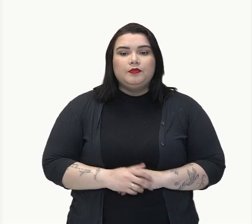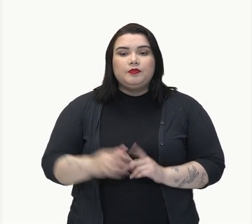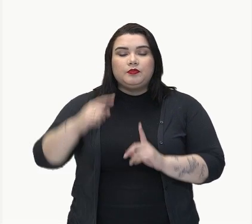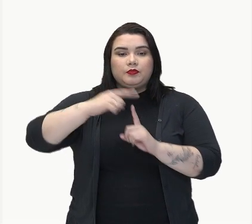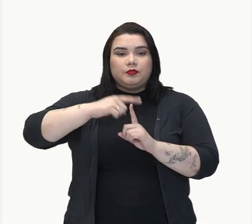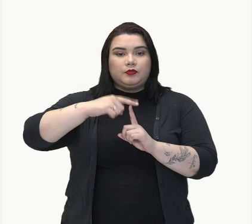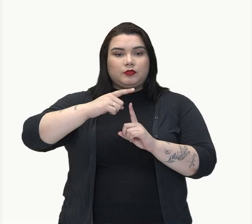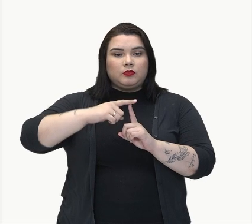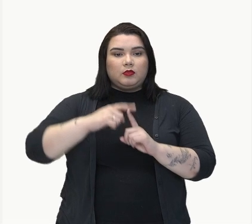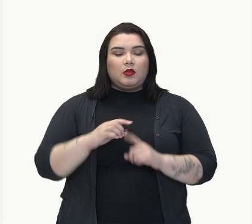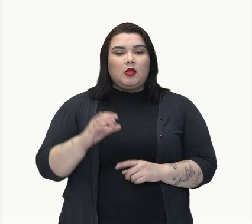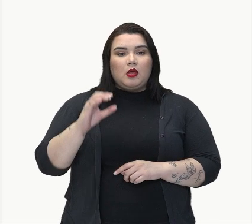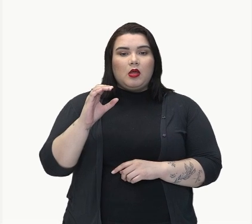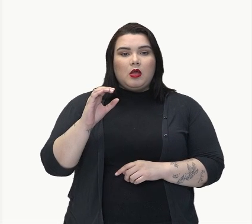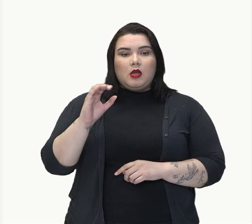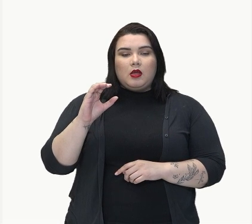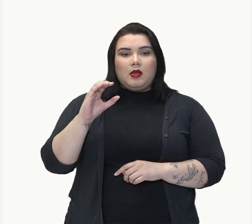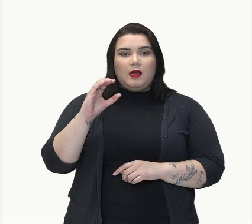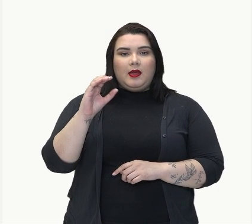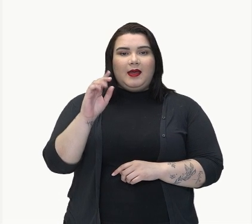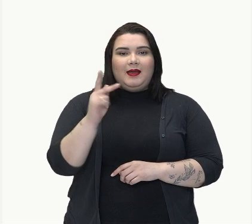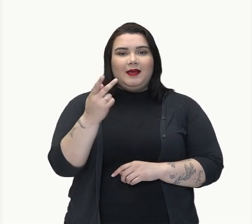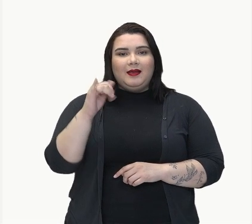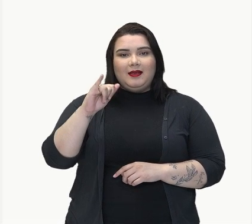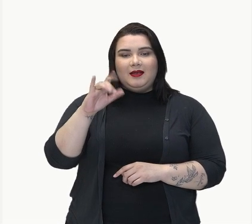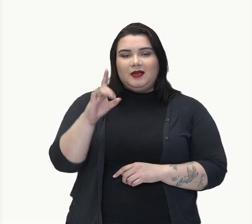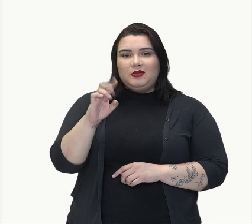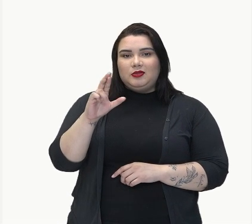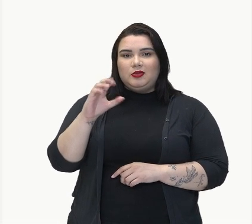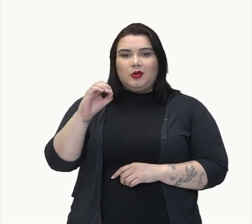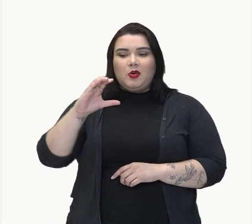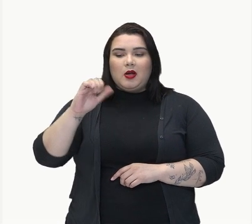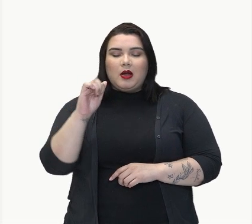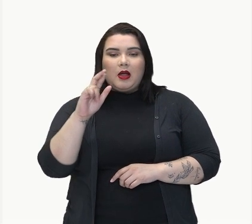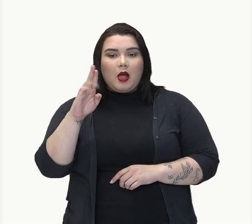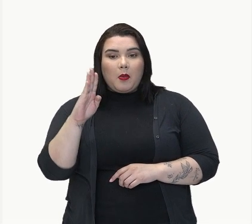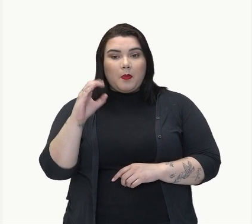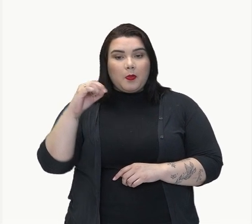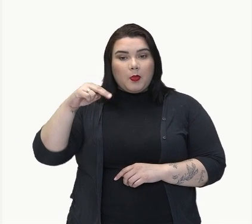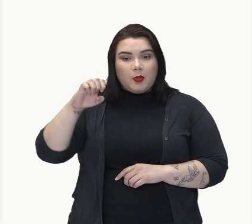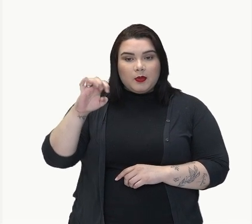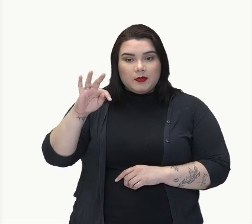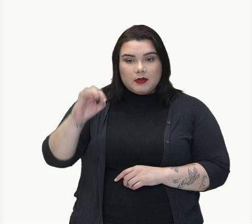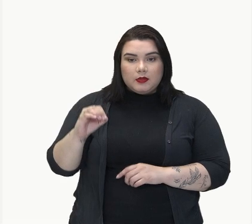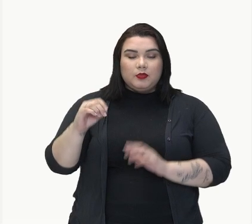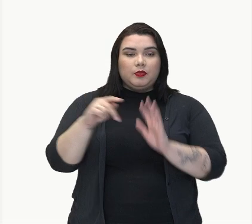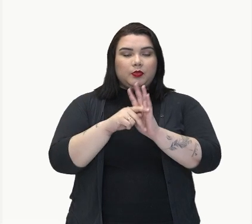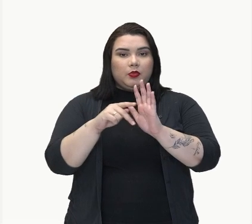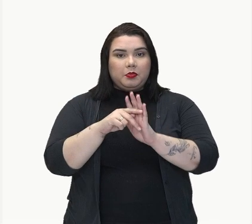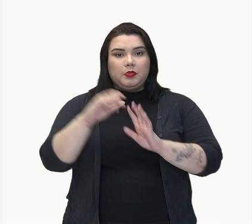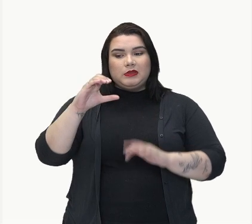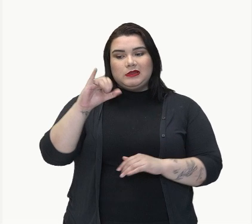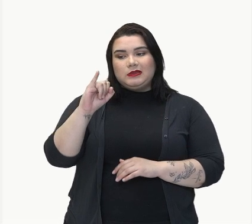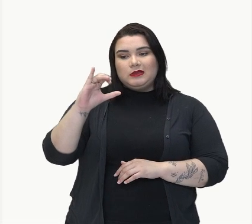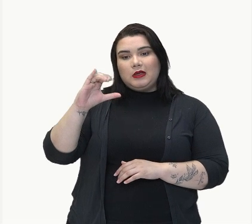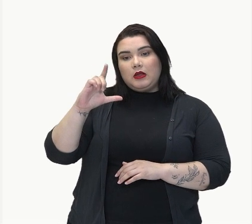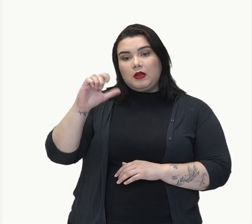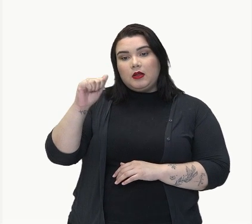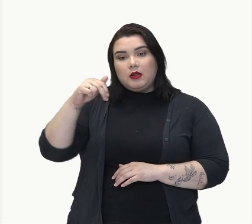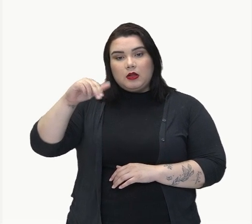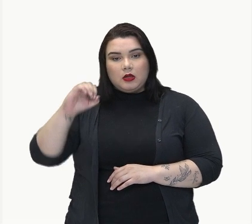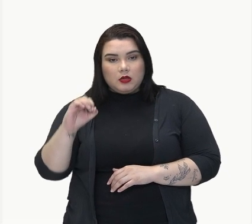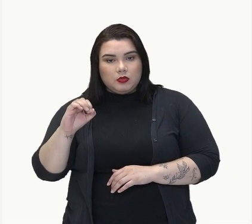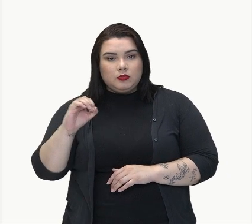ciclano, né? Ou seja, são hidrocarbonetos formados por carbonos e